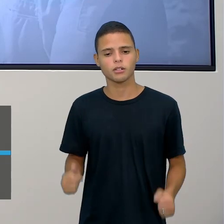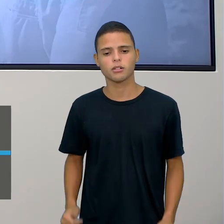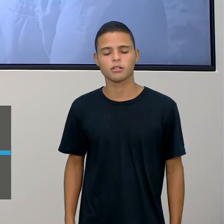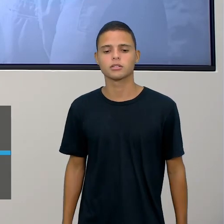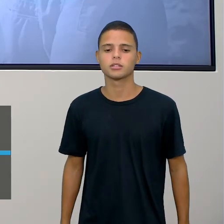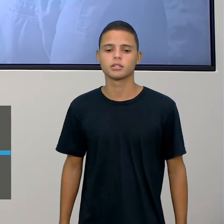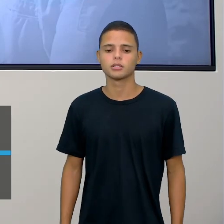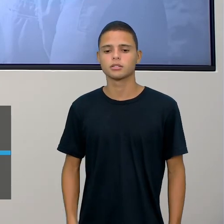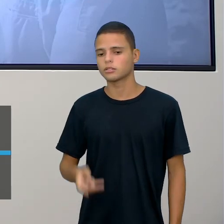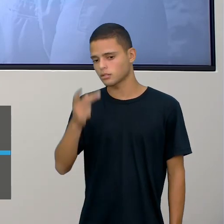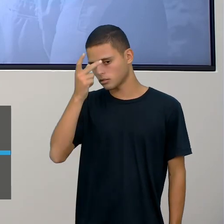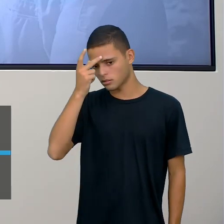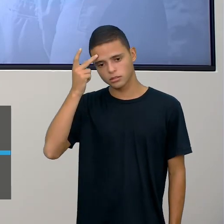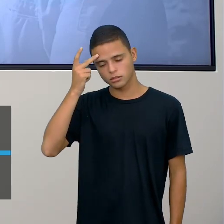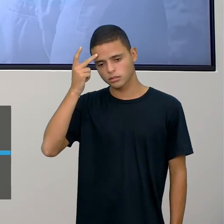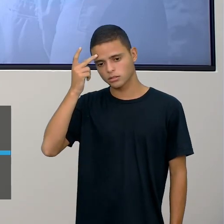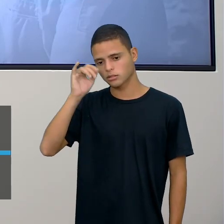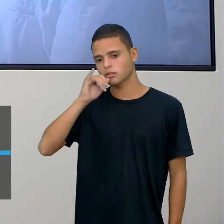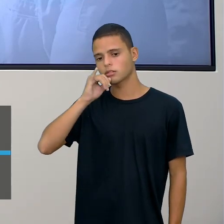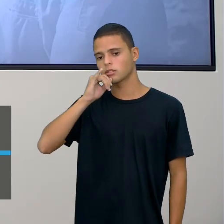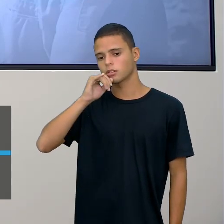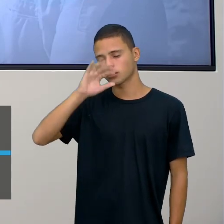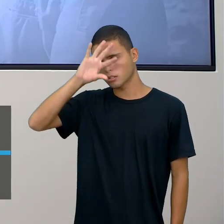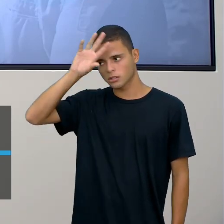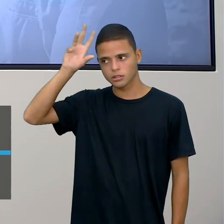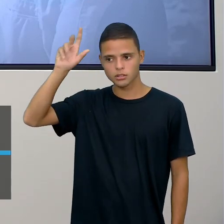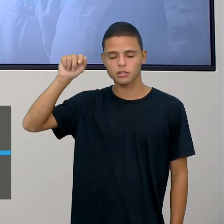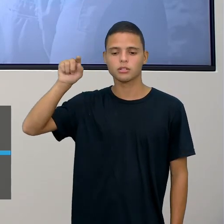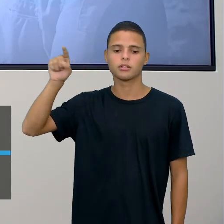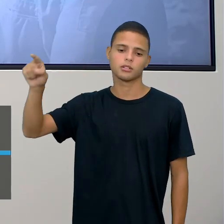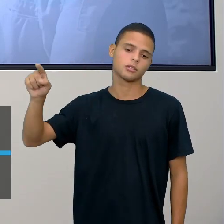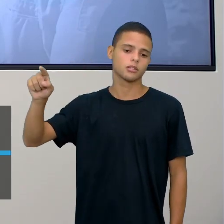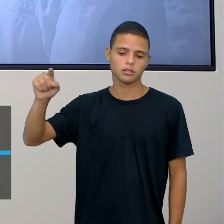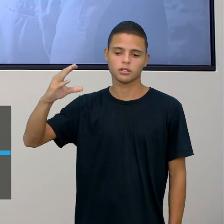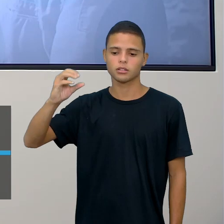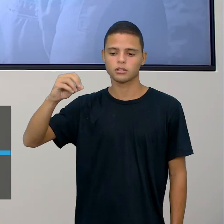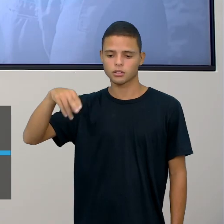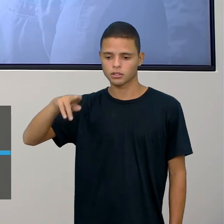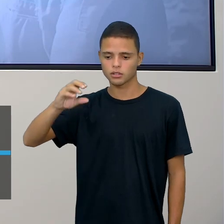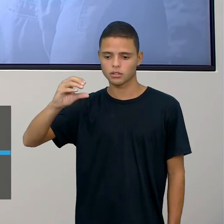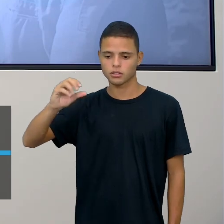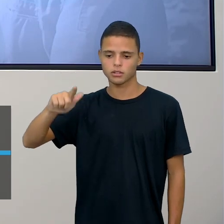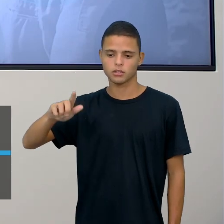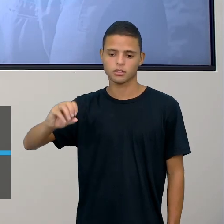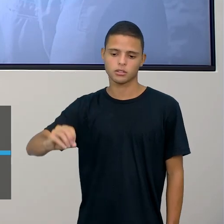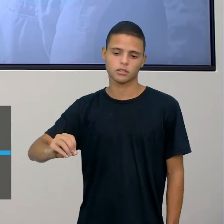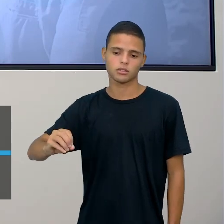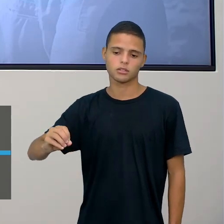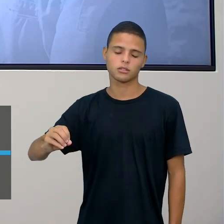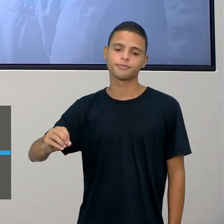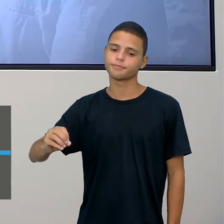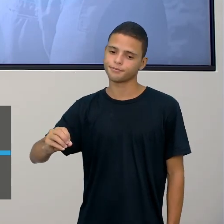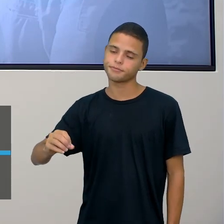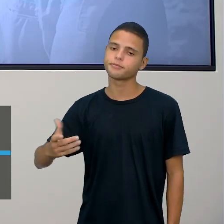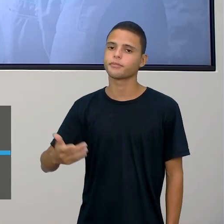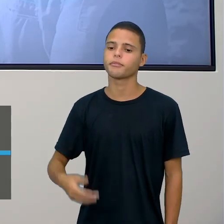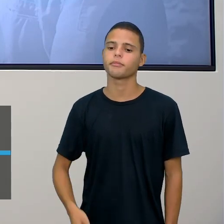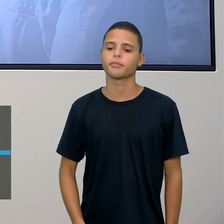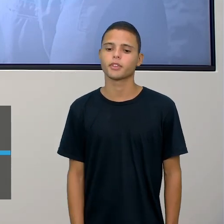essas pessoas elas vêm, por exemplo, do Congo, como foi no caso que eu estava mencionando agora,